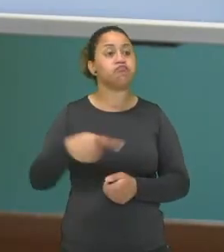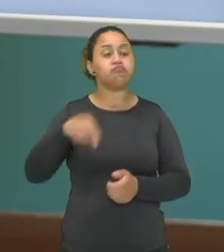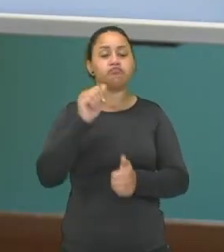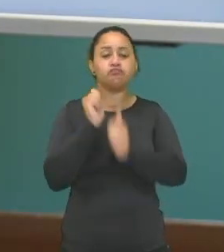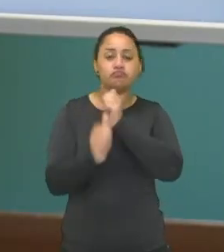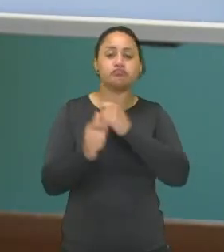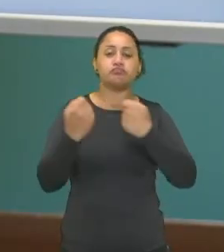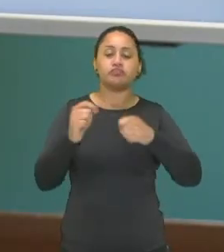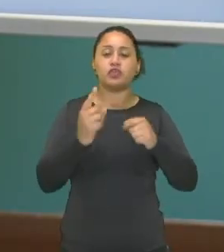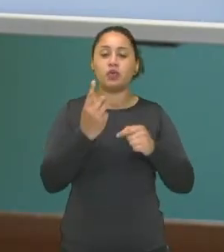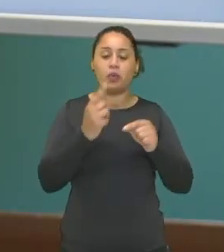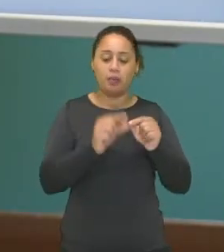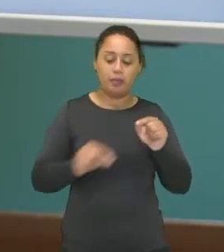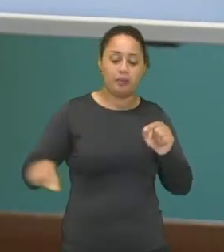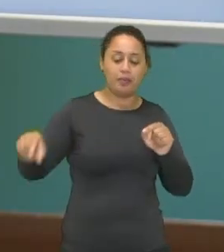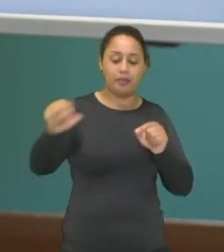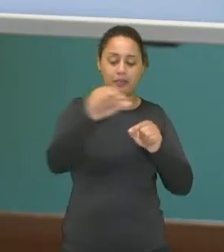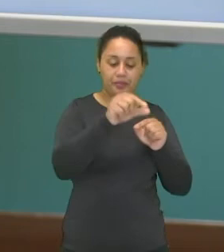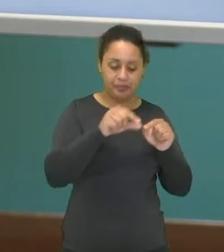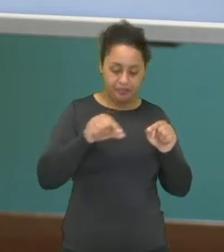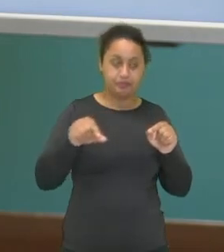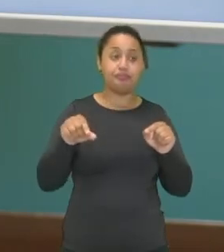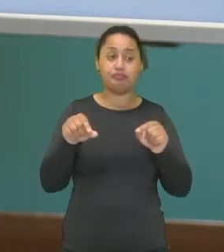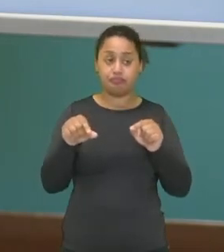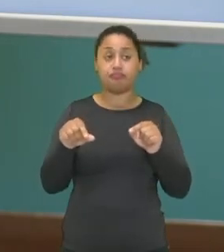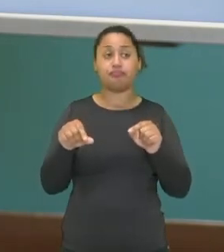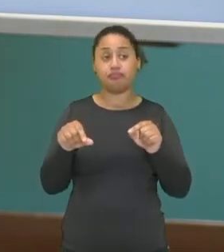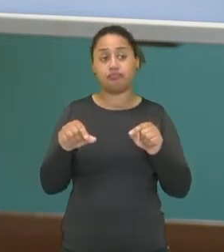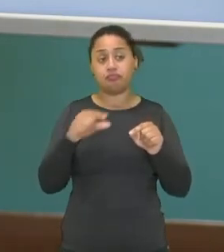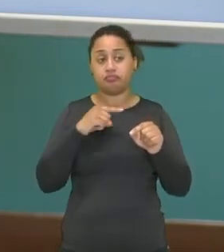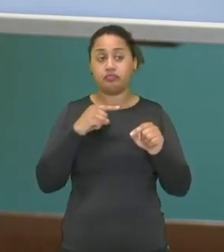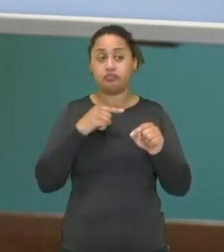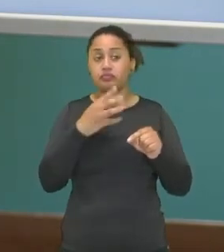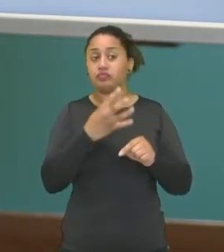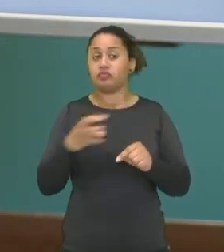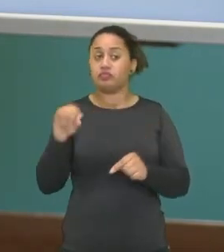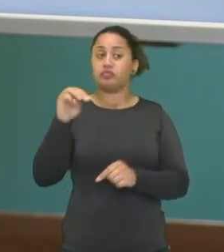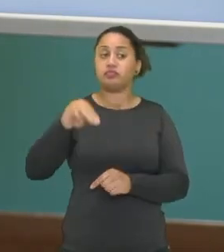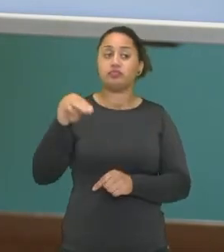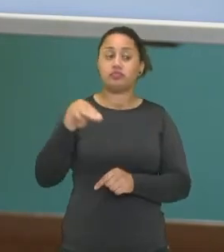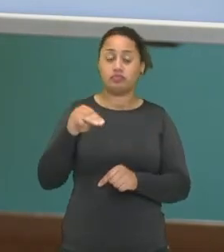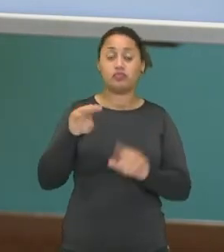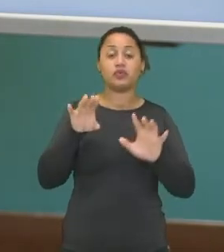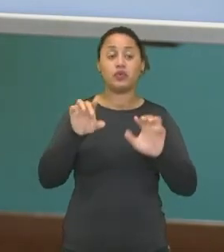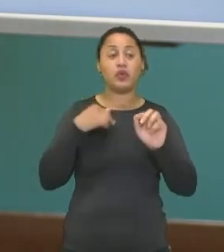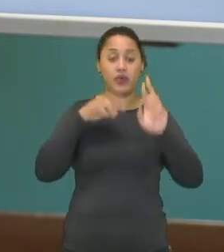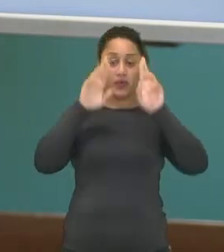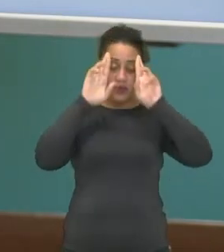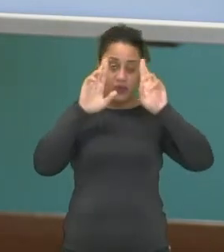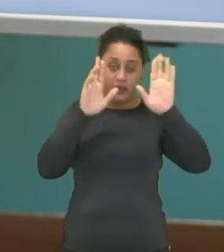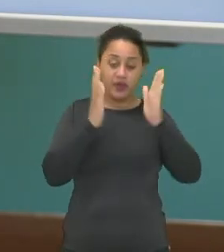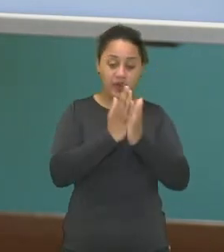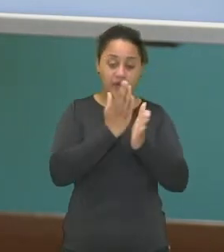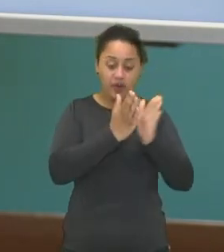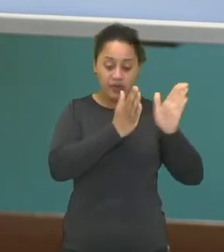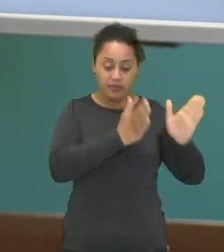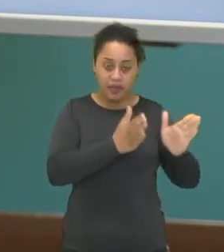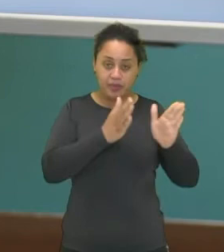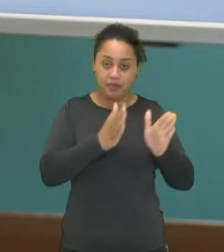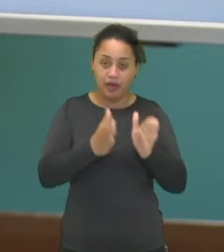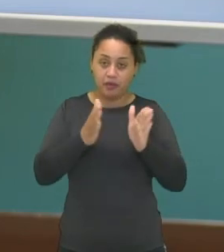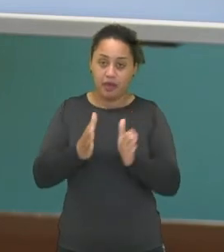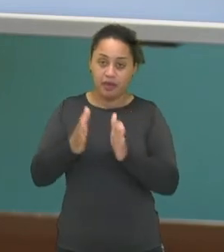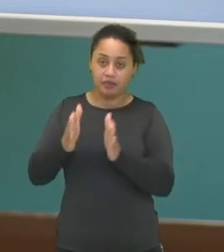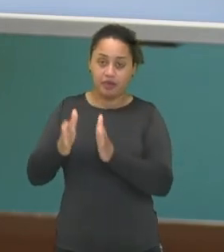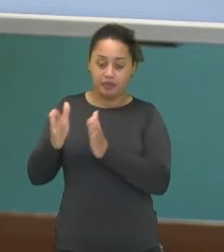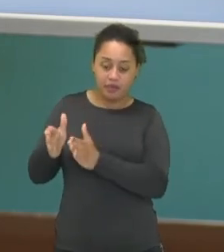devem dar uma volta na pista de atletismo, que tem exatamente os 400 metros, respeitando a separação de raias. Os